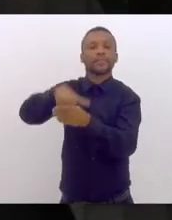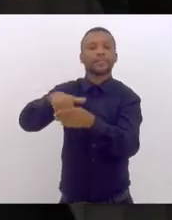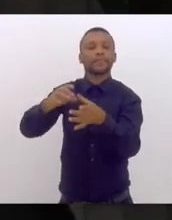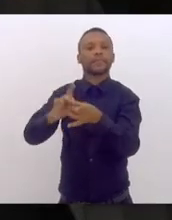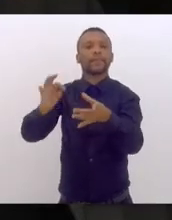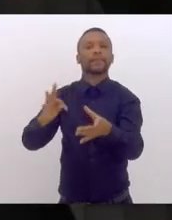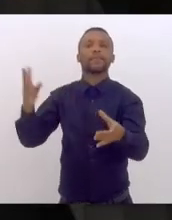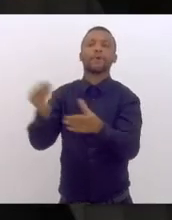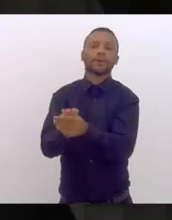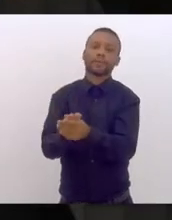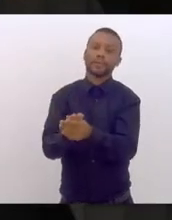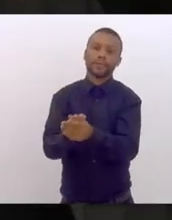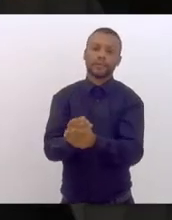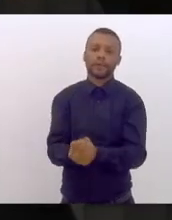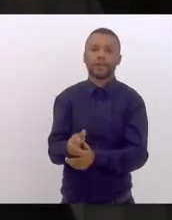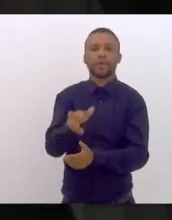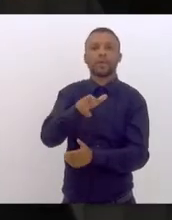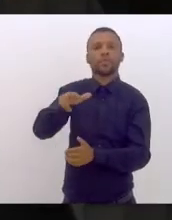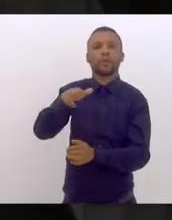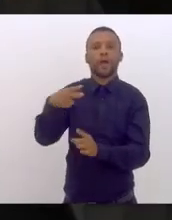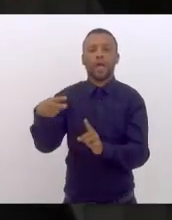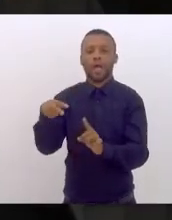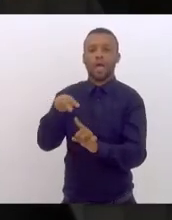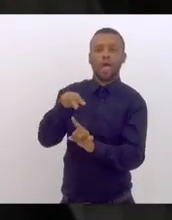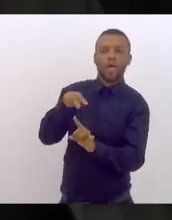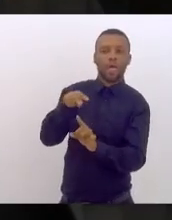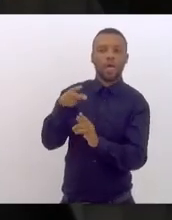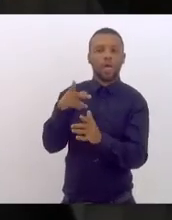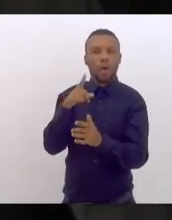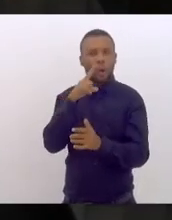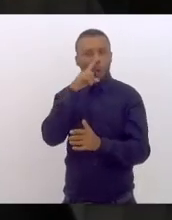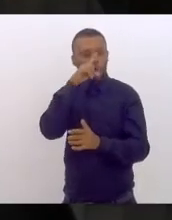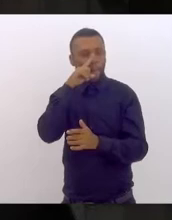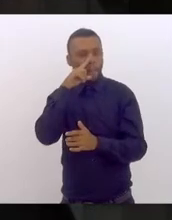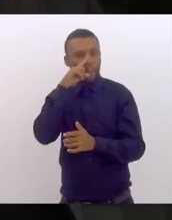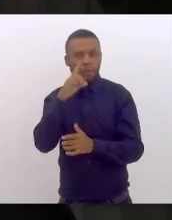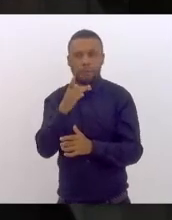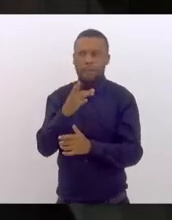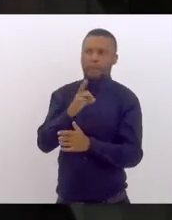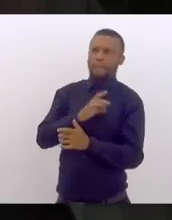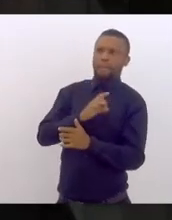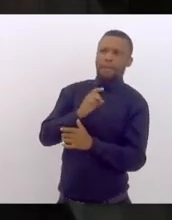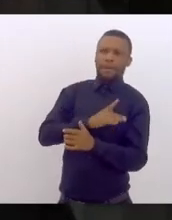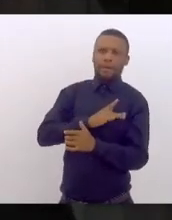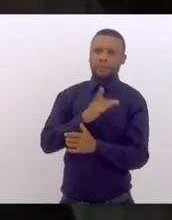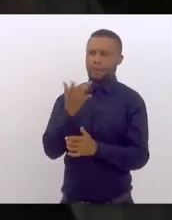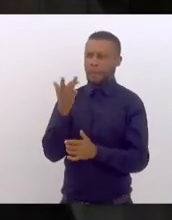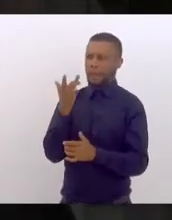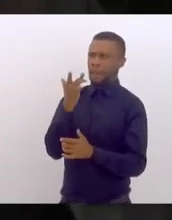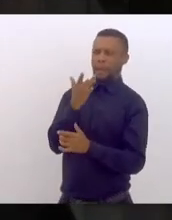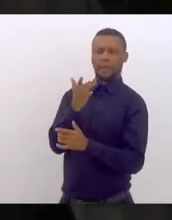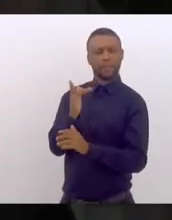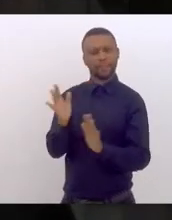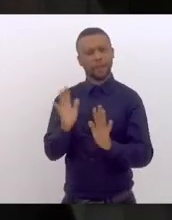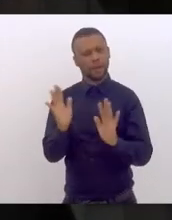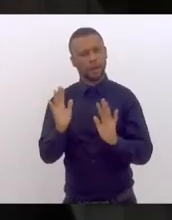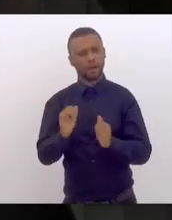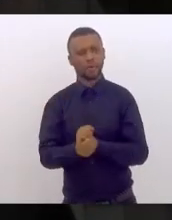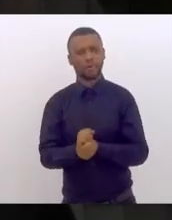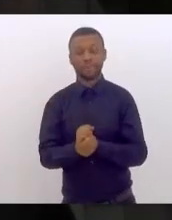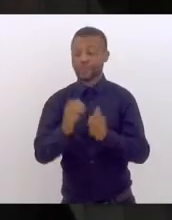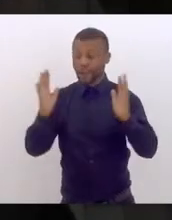não e com vier de perigo de apreensão de temor a